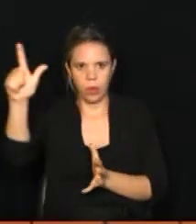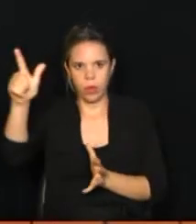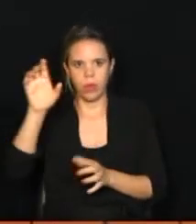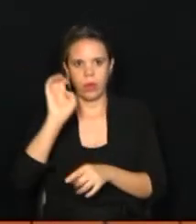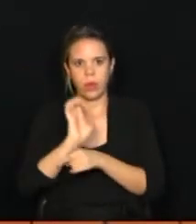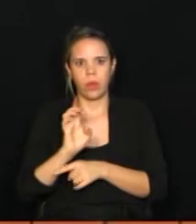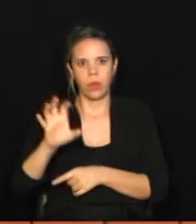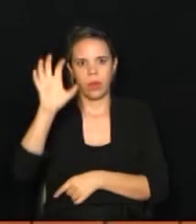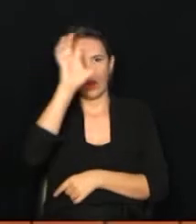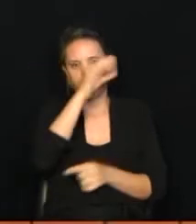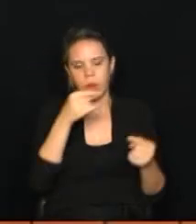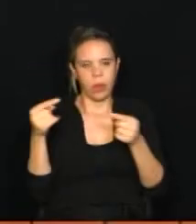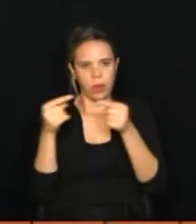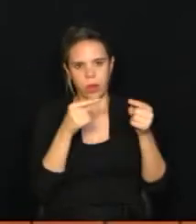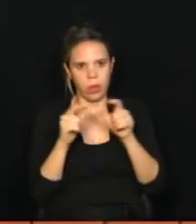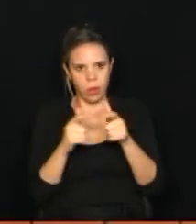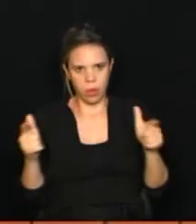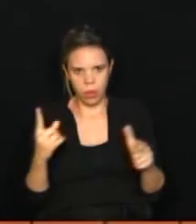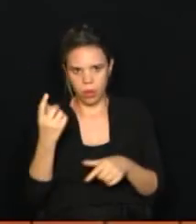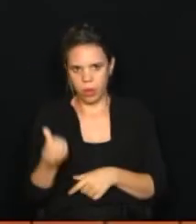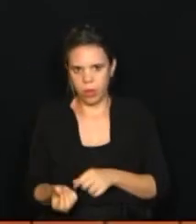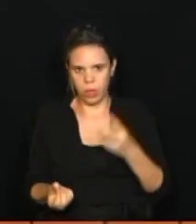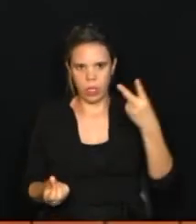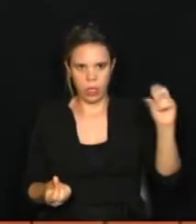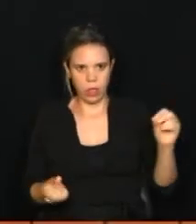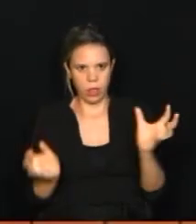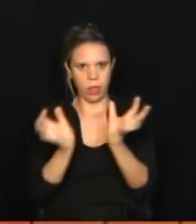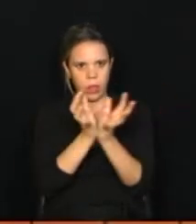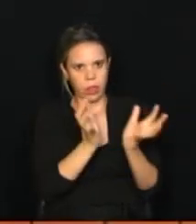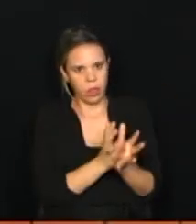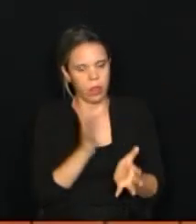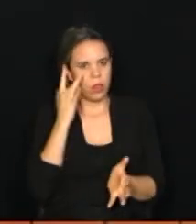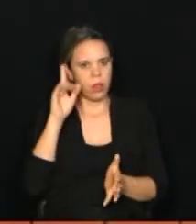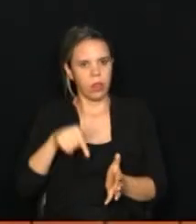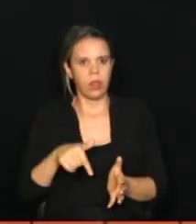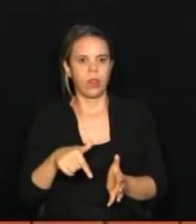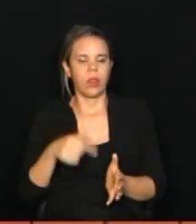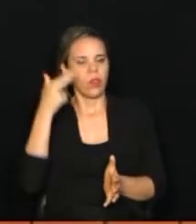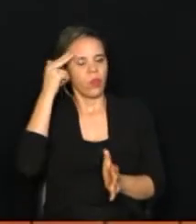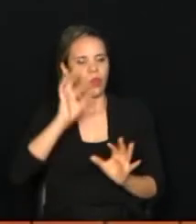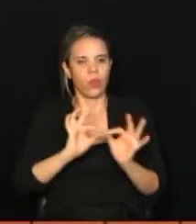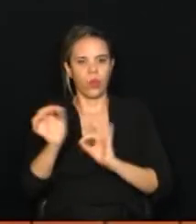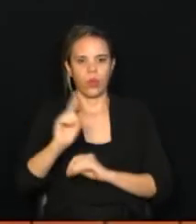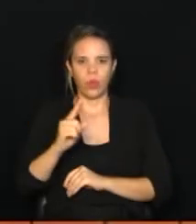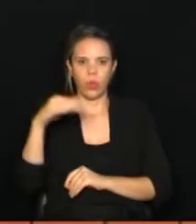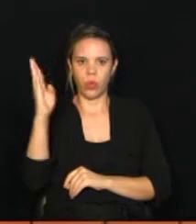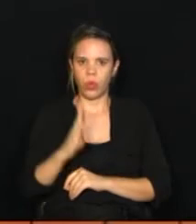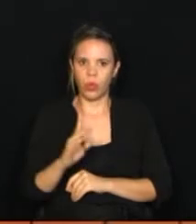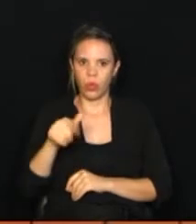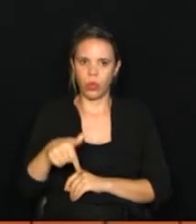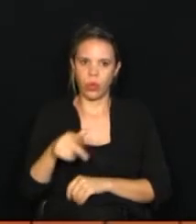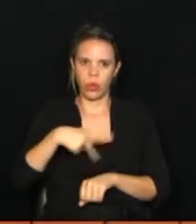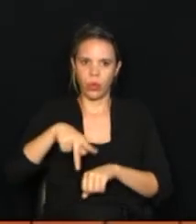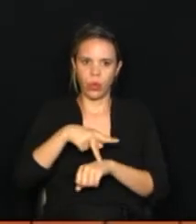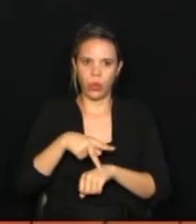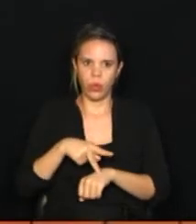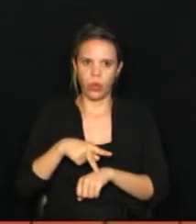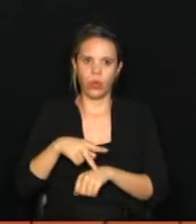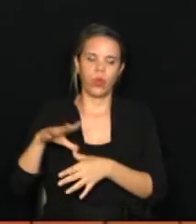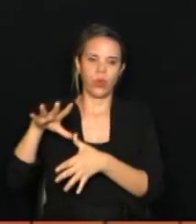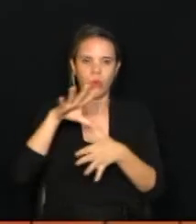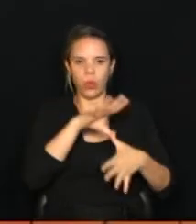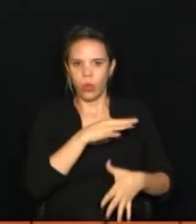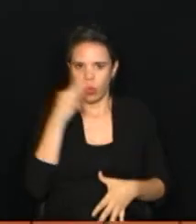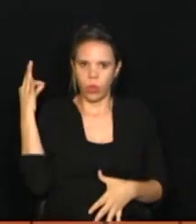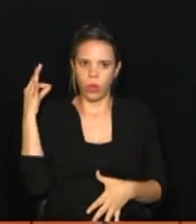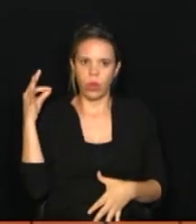estados disputando, aumentar 16, 20 equipes. Acho que esse não é um sonho distante não, que o Brasil é um país continental muito